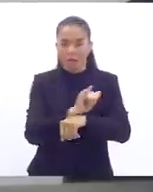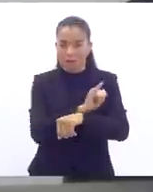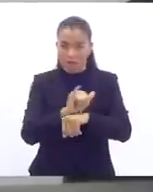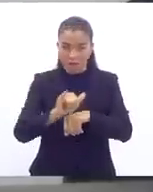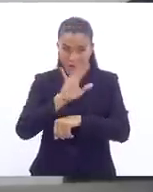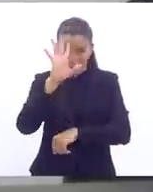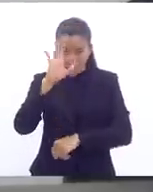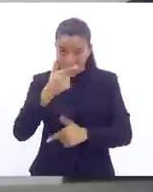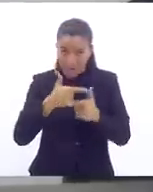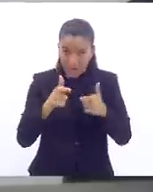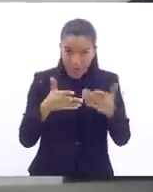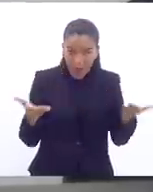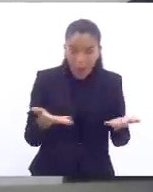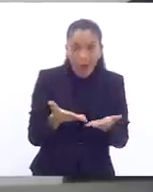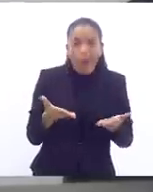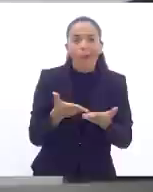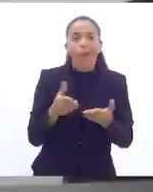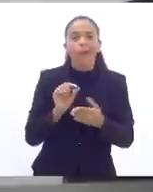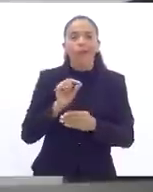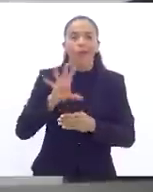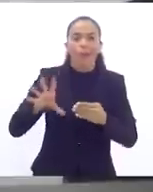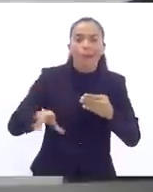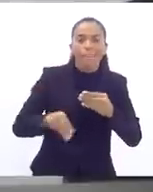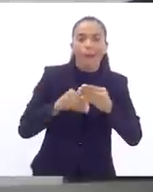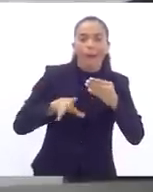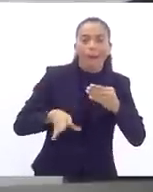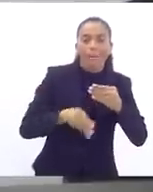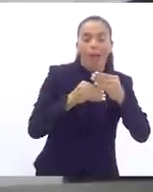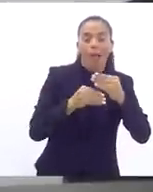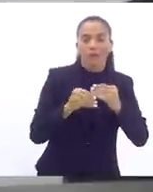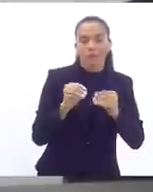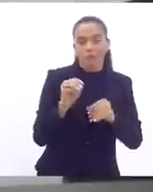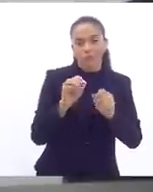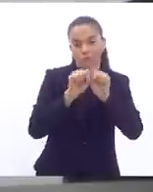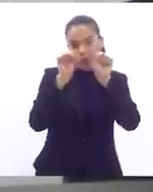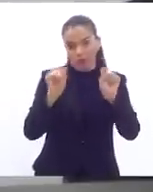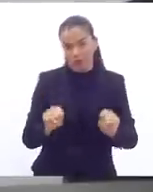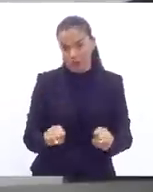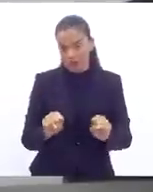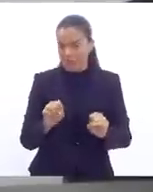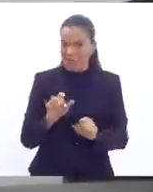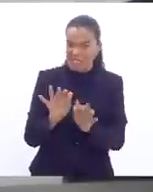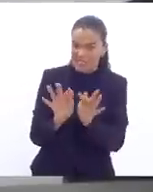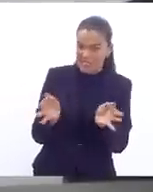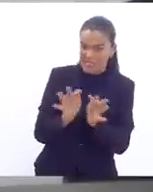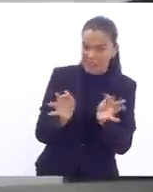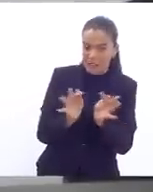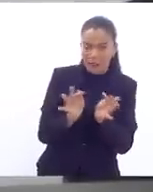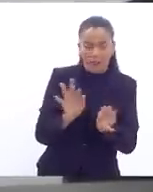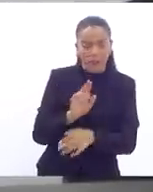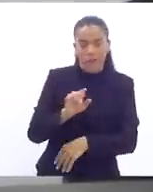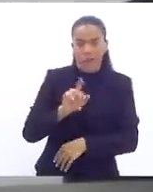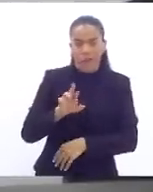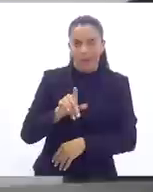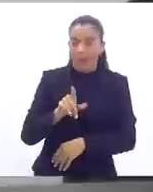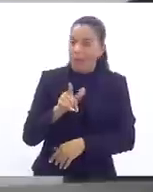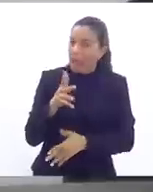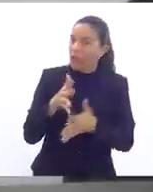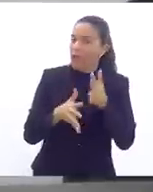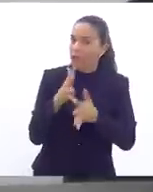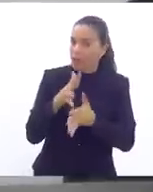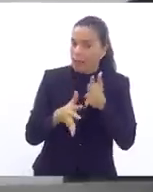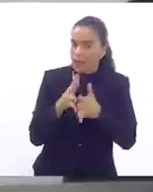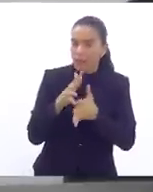seria a segregação do sistemas Mas isso não é um processo simples tá não é mesmo é bem